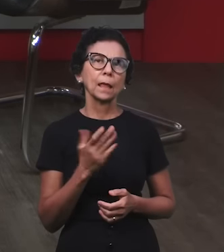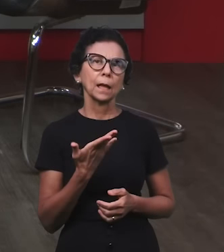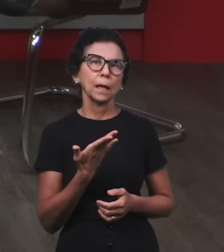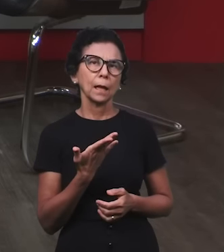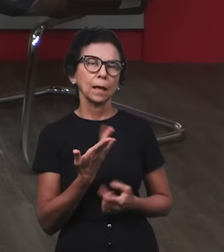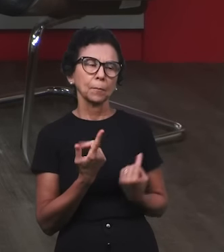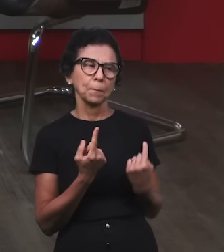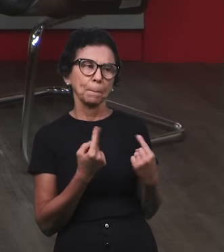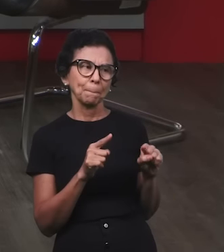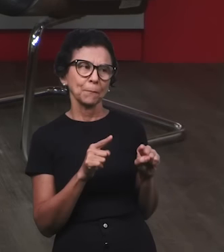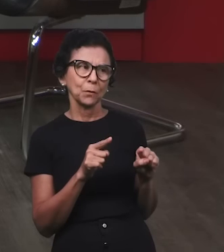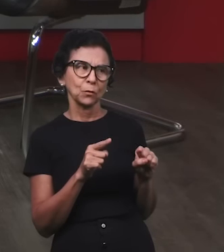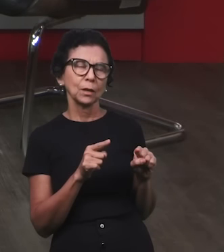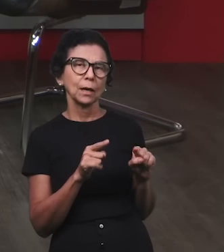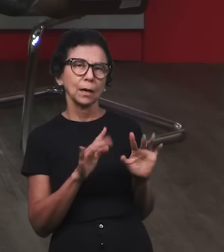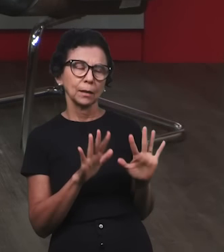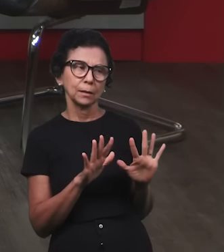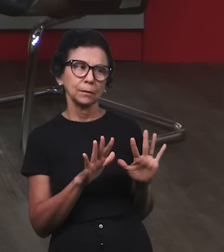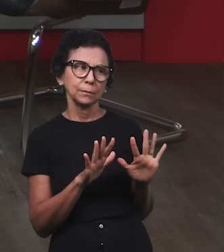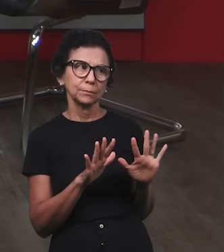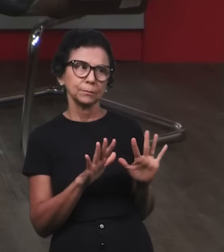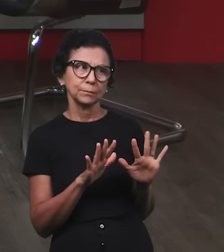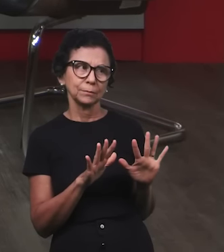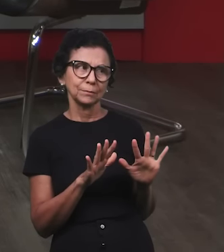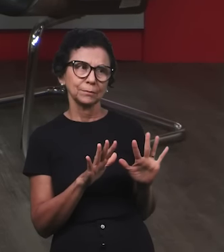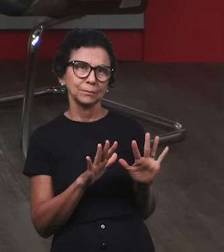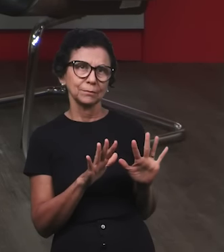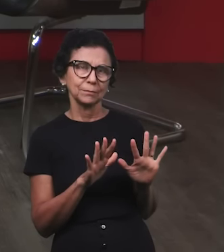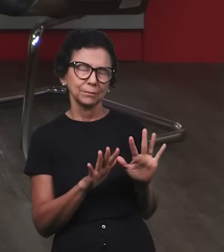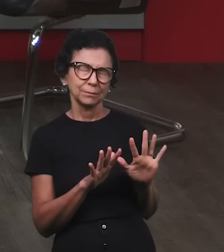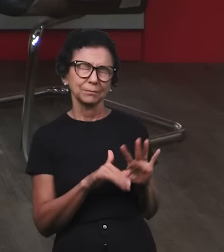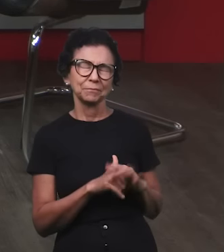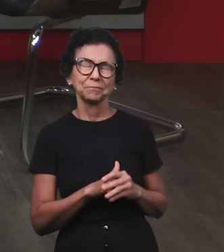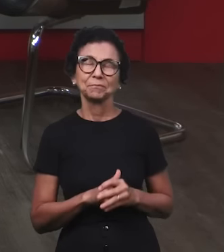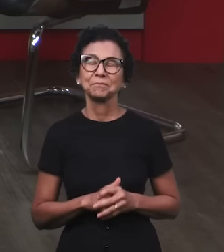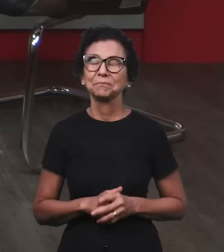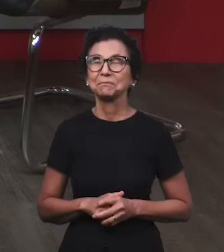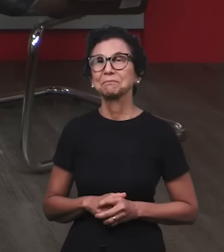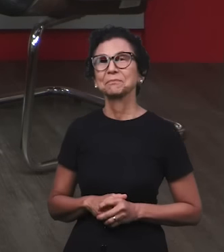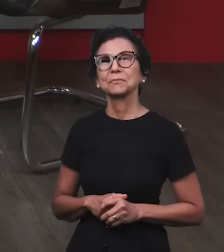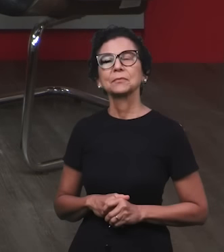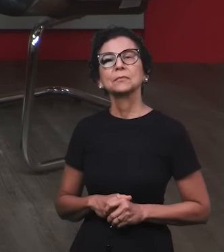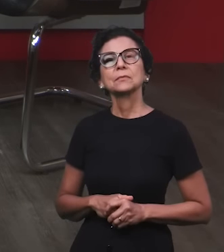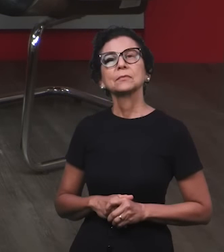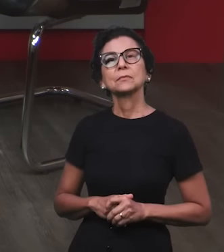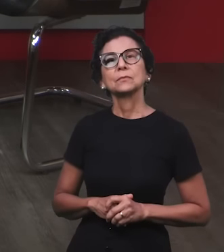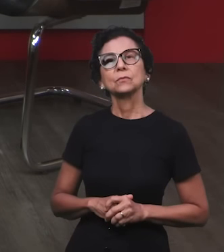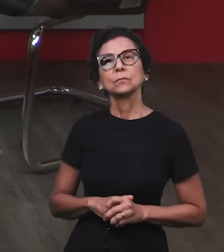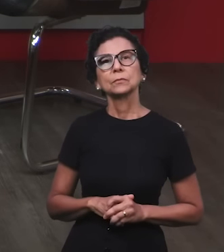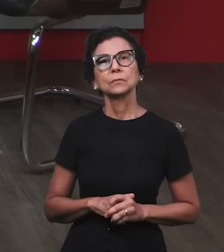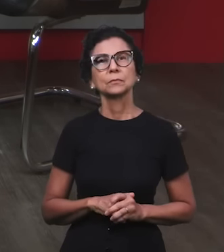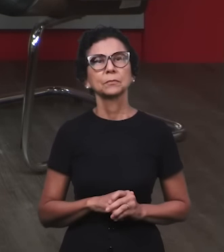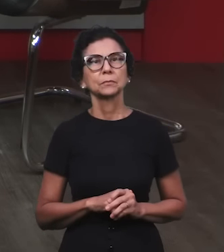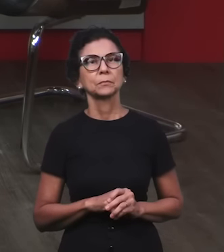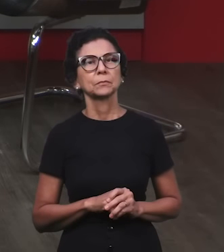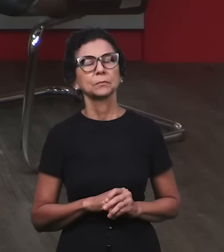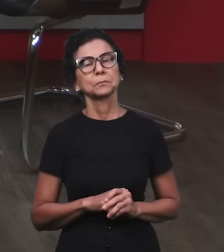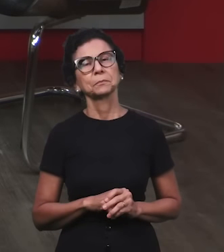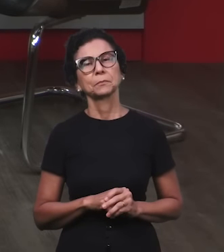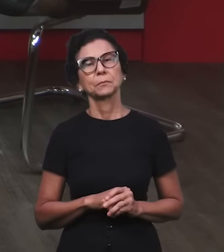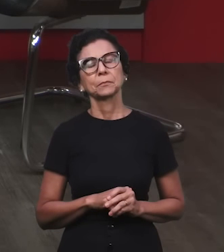Vou provocar uma coisa em você, não estava planejado não, hein? Mas vou provocar. Na carta de